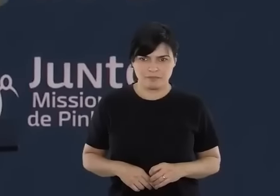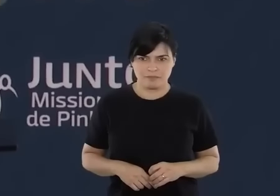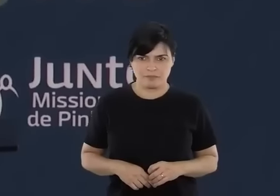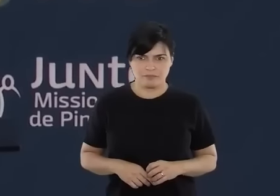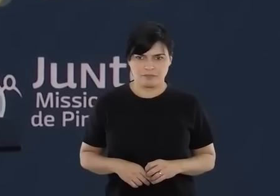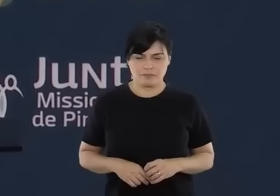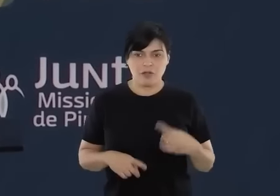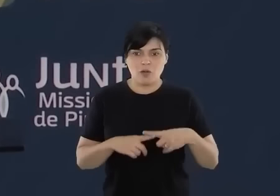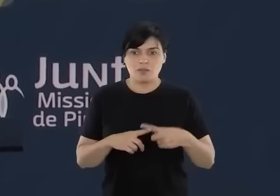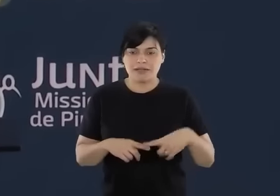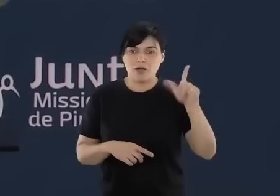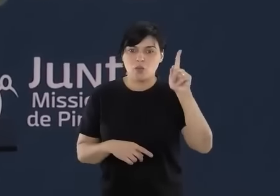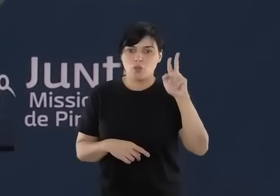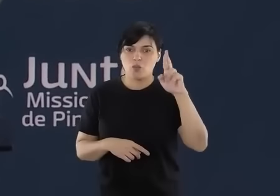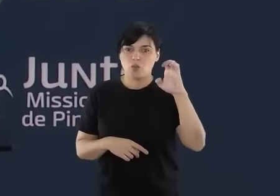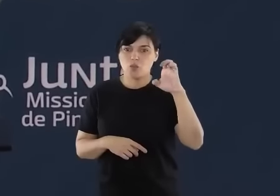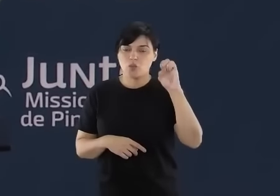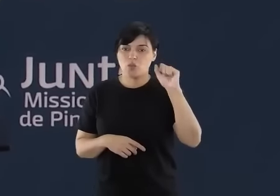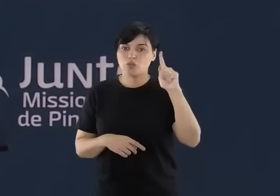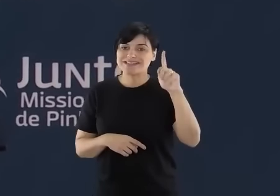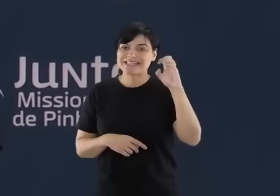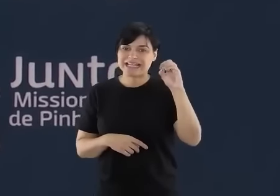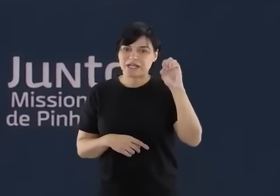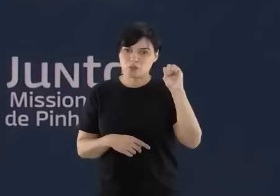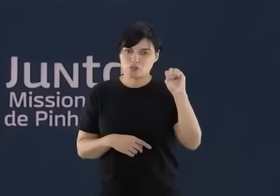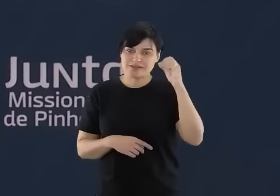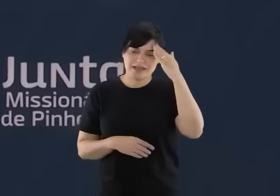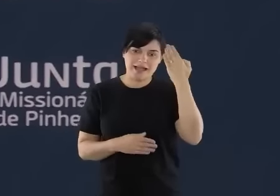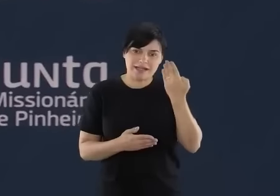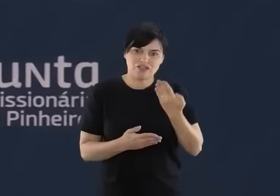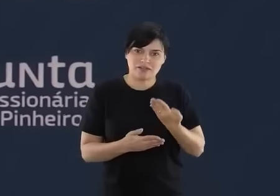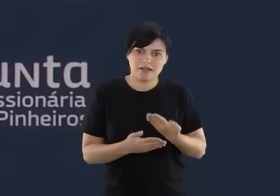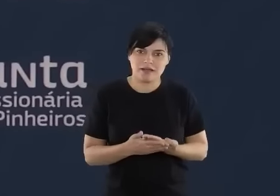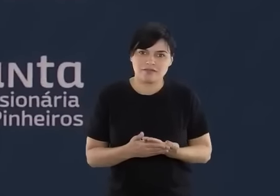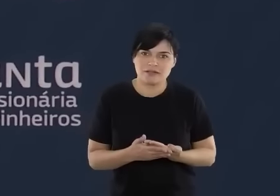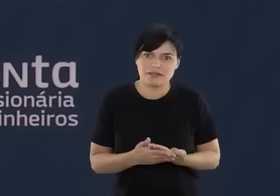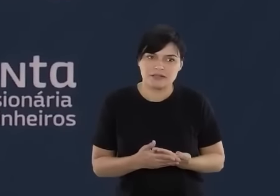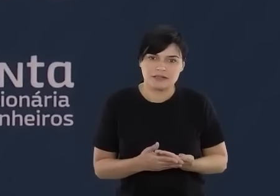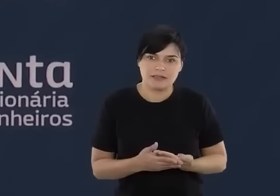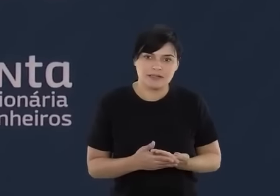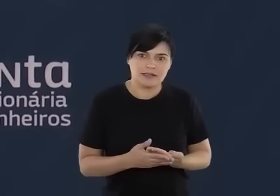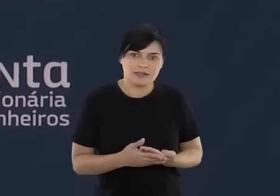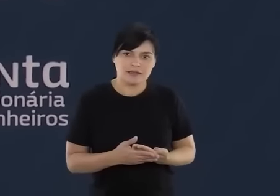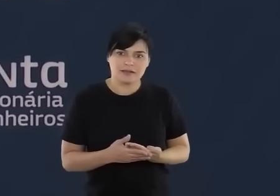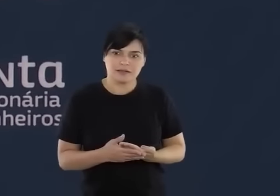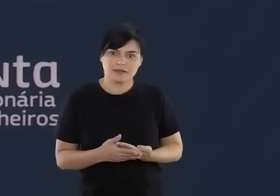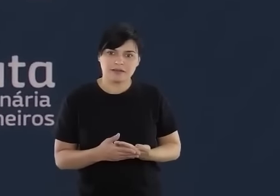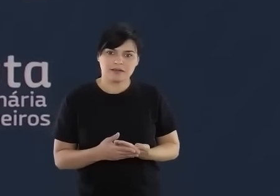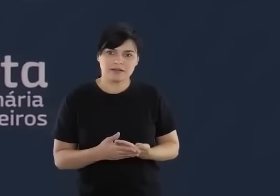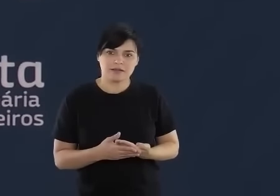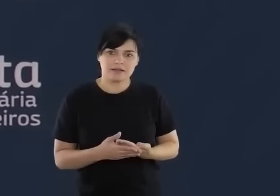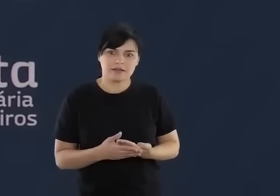o espírito e material invisível essencialmente bom então os gregos aplaudiam a morte para os